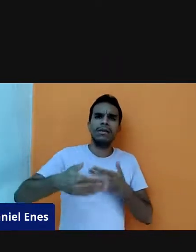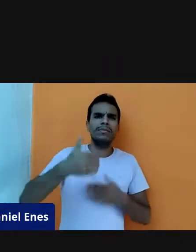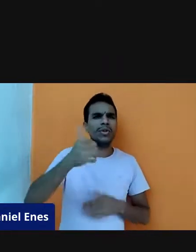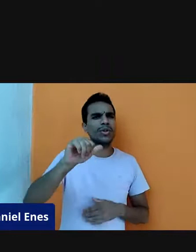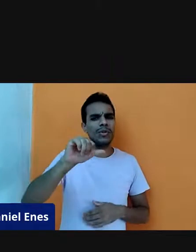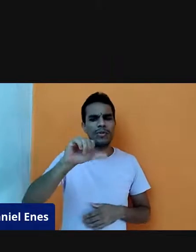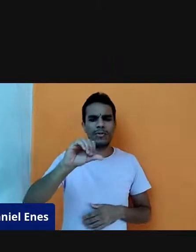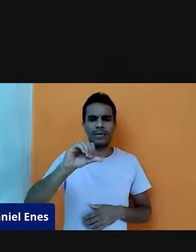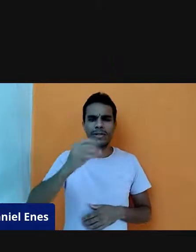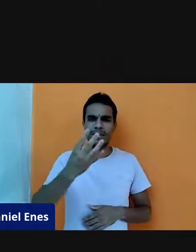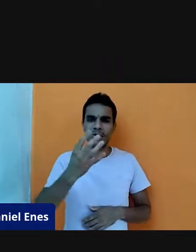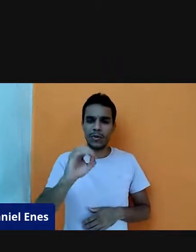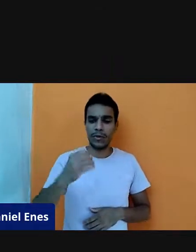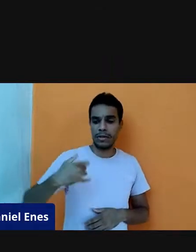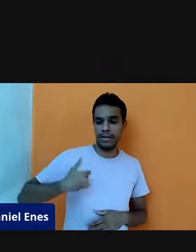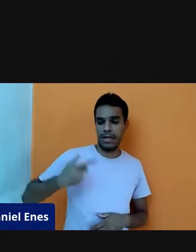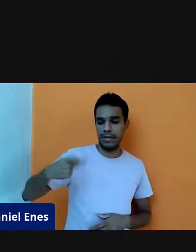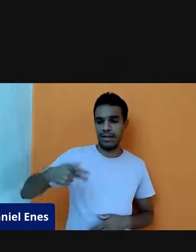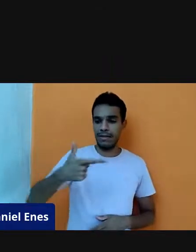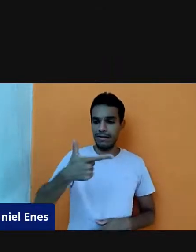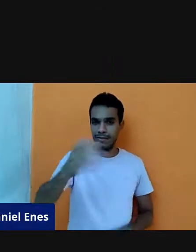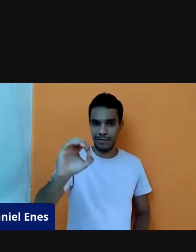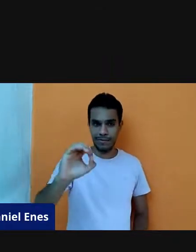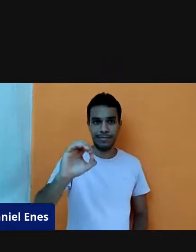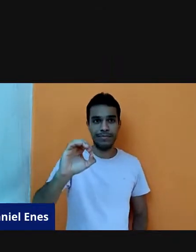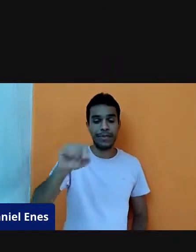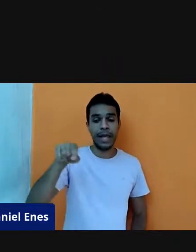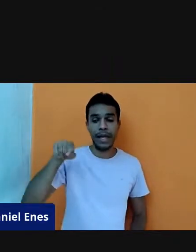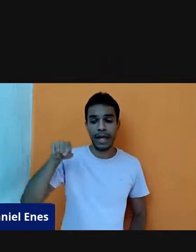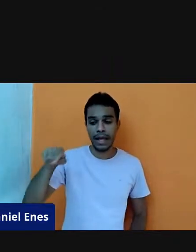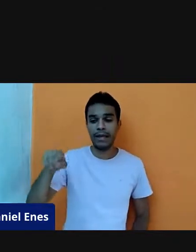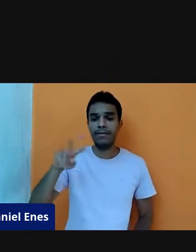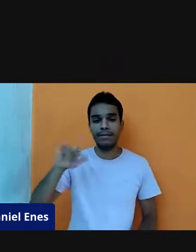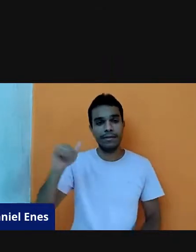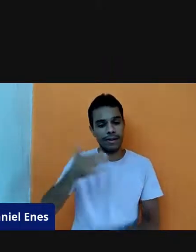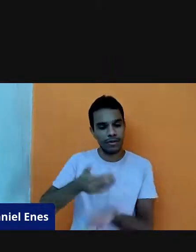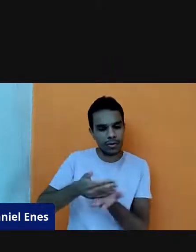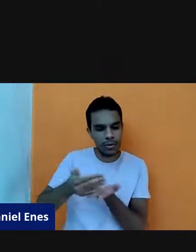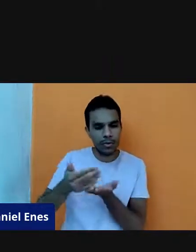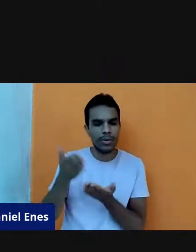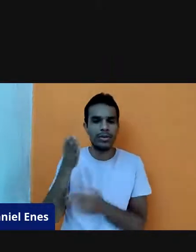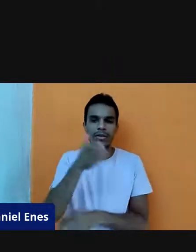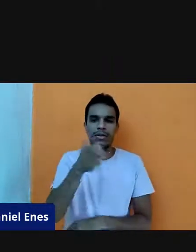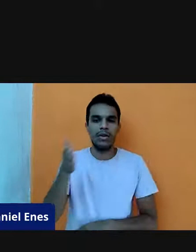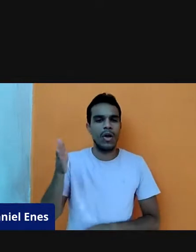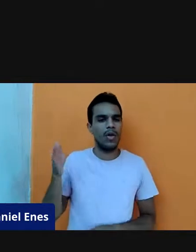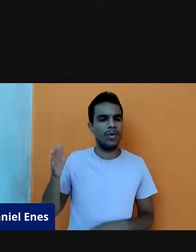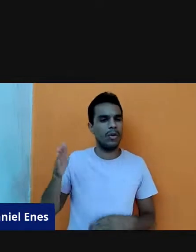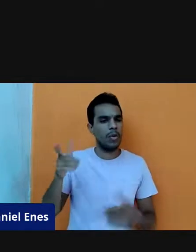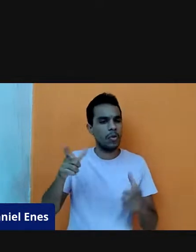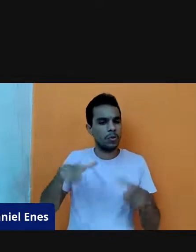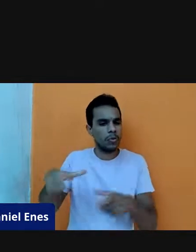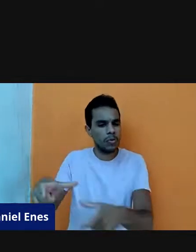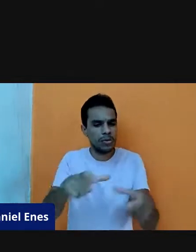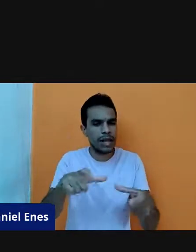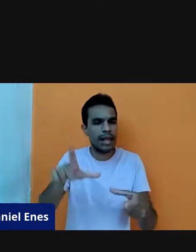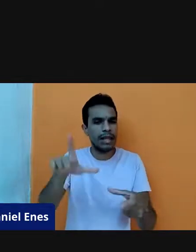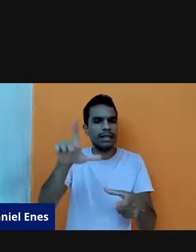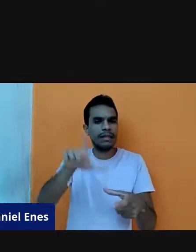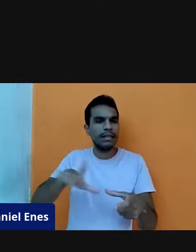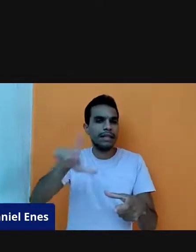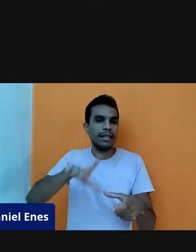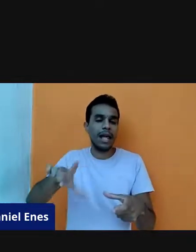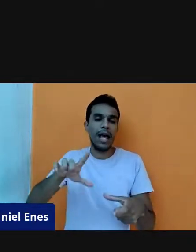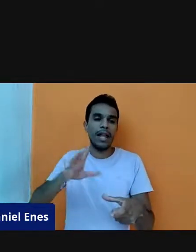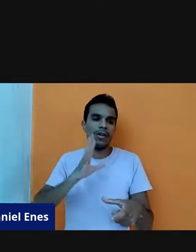1940, quando ele tem 20 anos, é que ele vai começar a frequentar alguns meios literários. E ele conhece